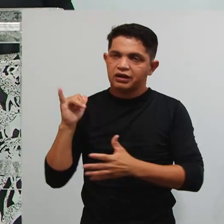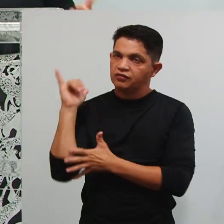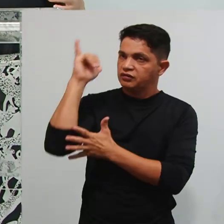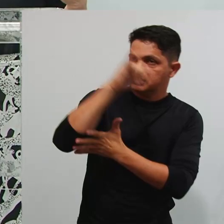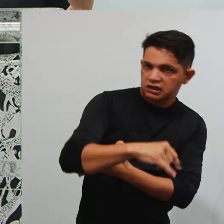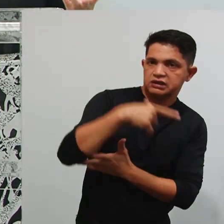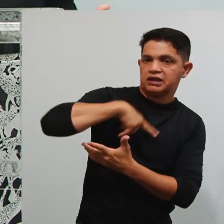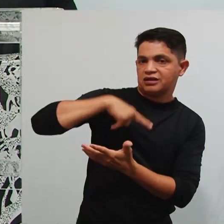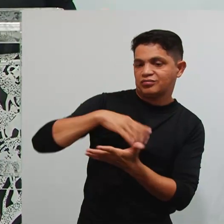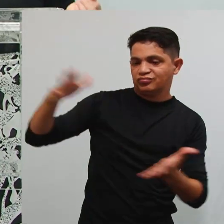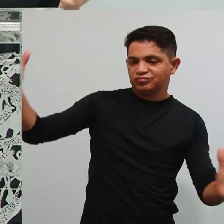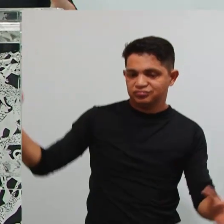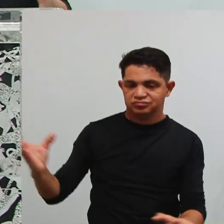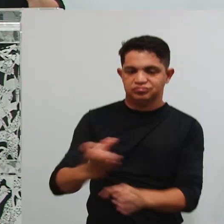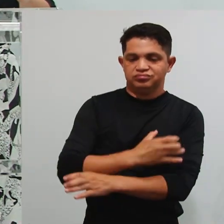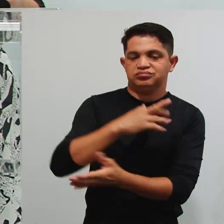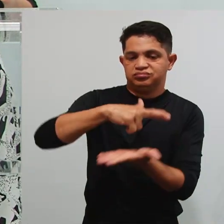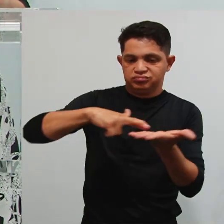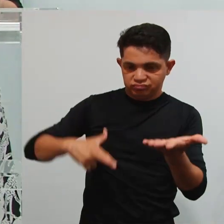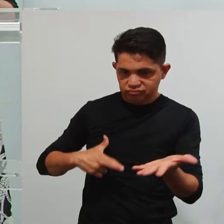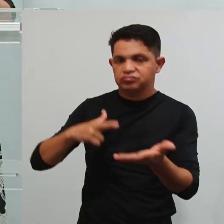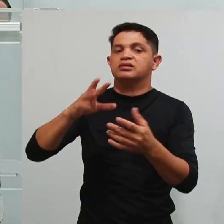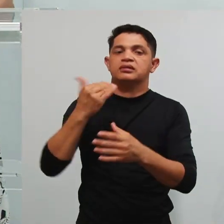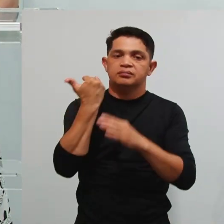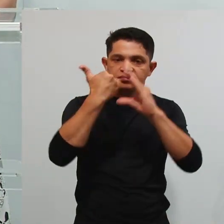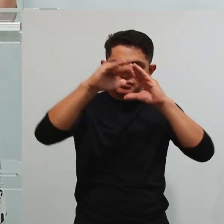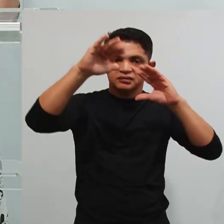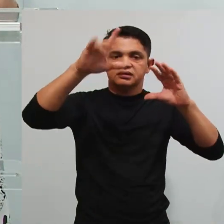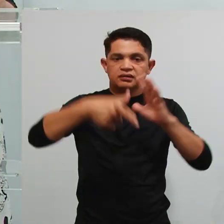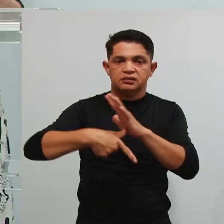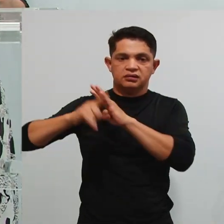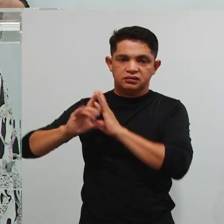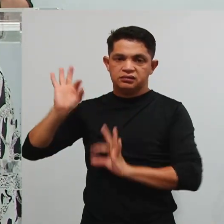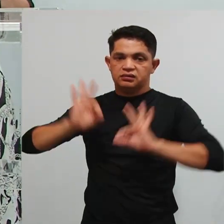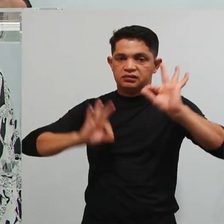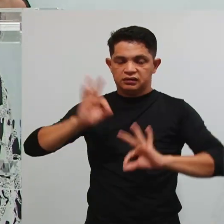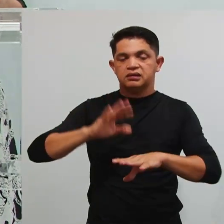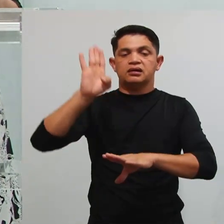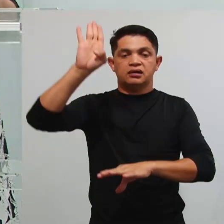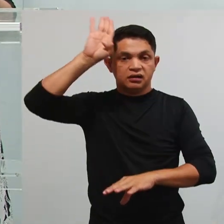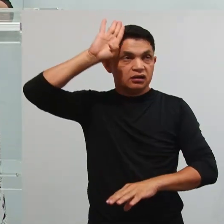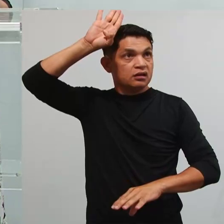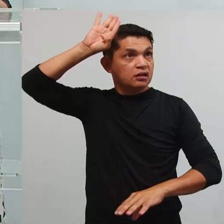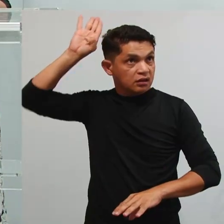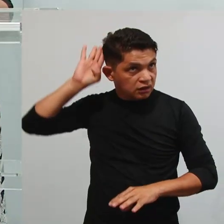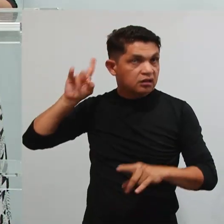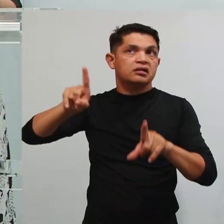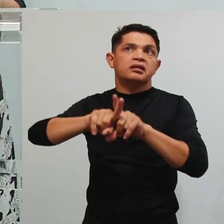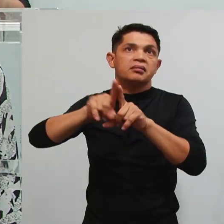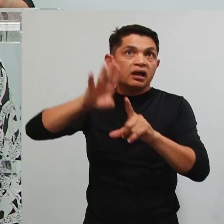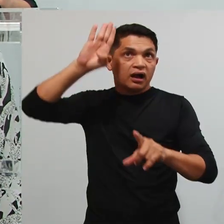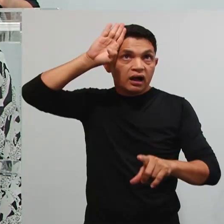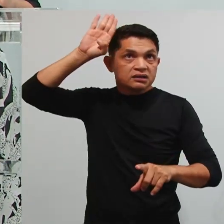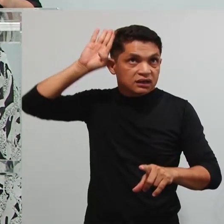foi feita, foi realizada. Tem ainda no âmbito acadêmico o relatório,